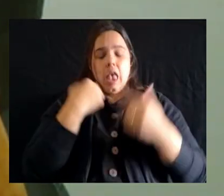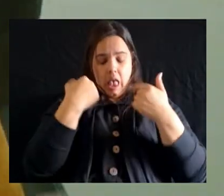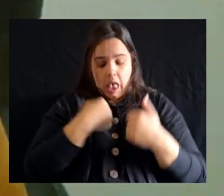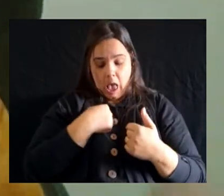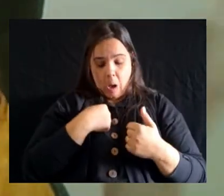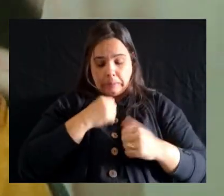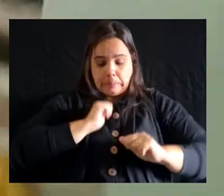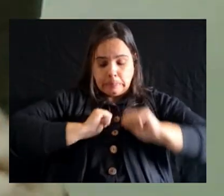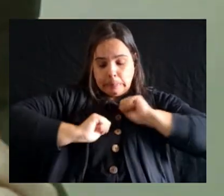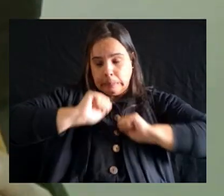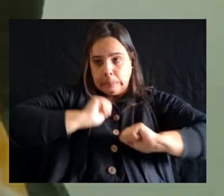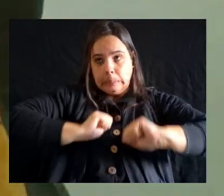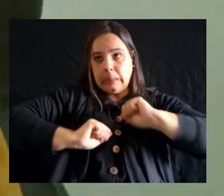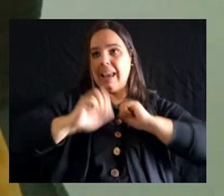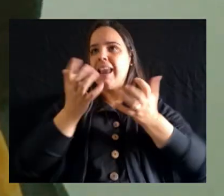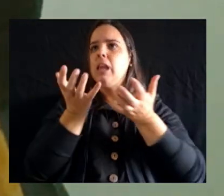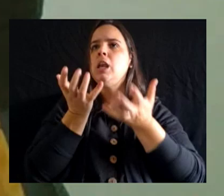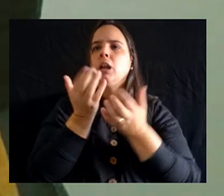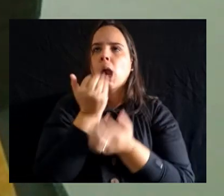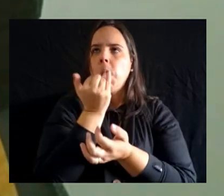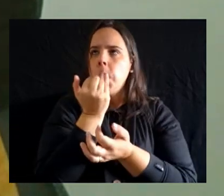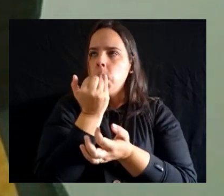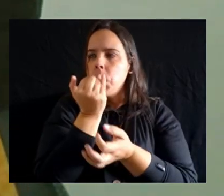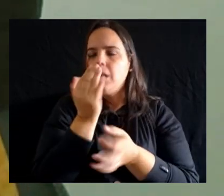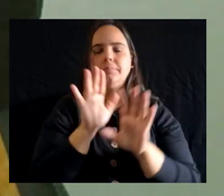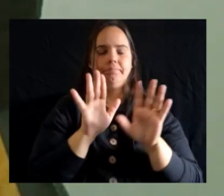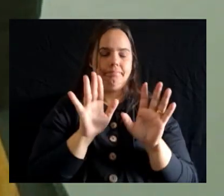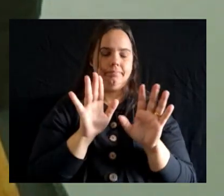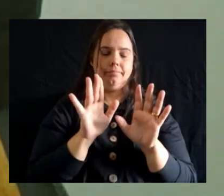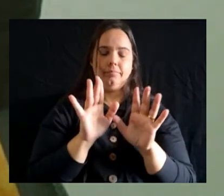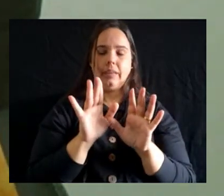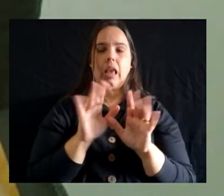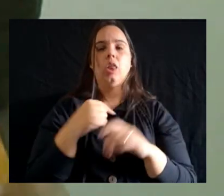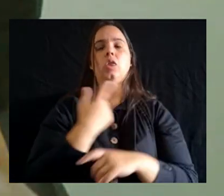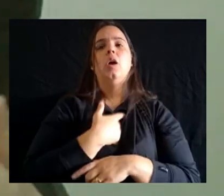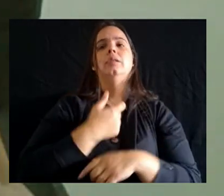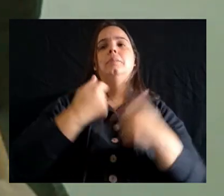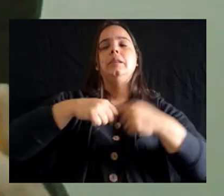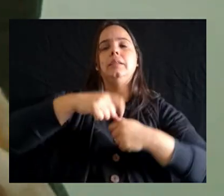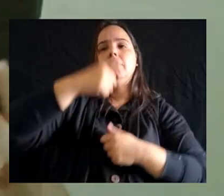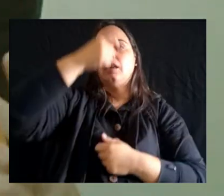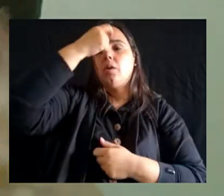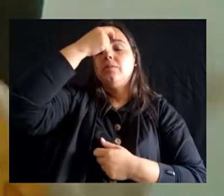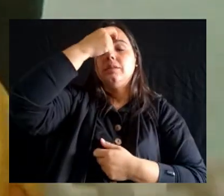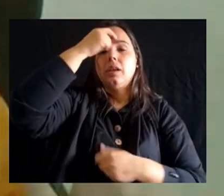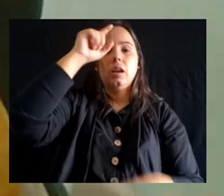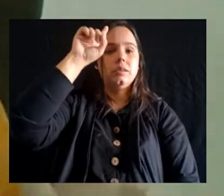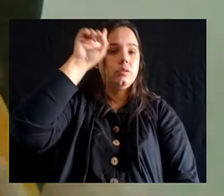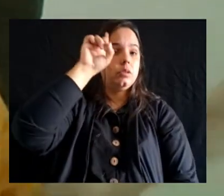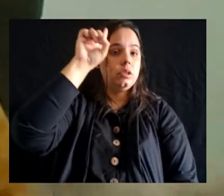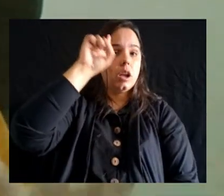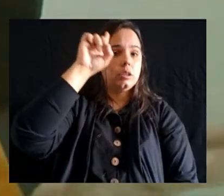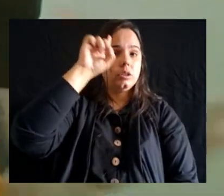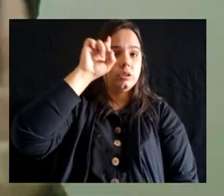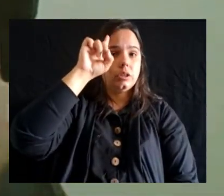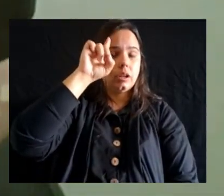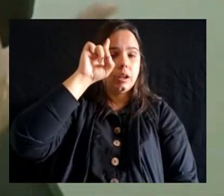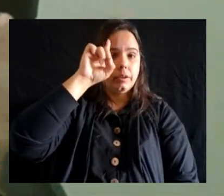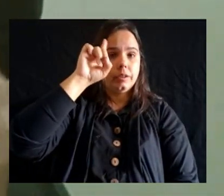comida? Então, trazer essa consciência mais para o seu dia a dia. Eu falo que a gente acaba vivendo